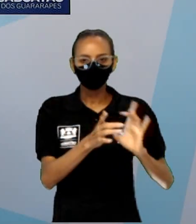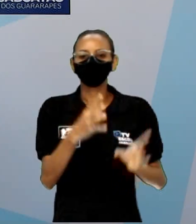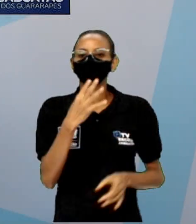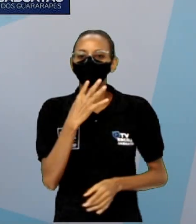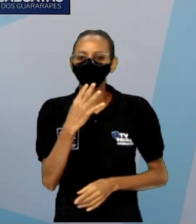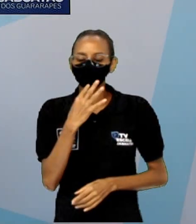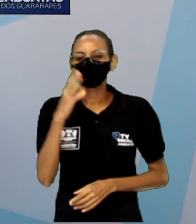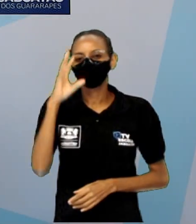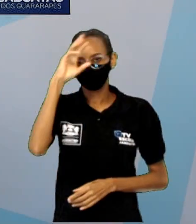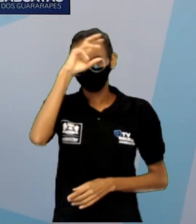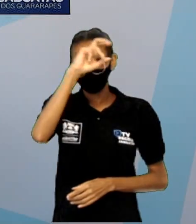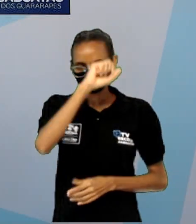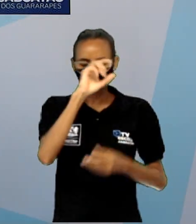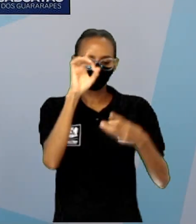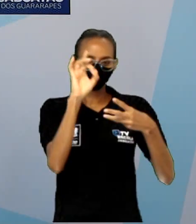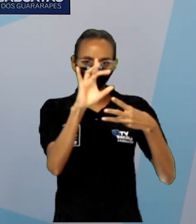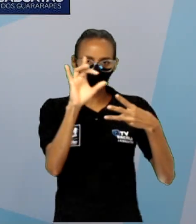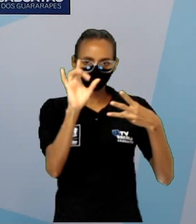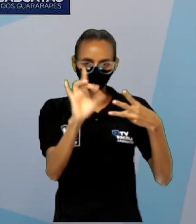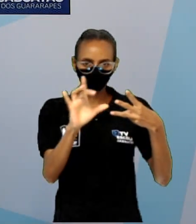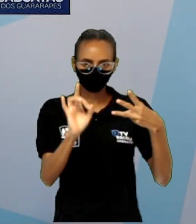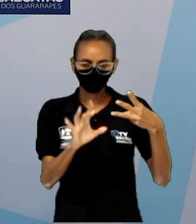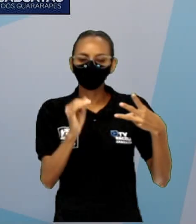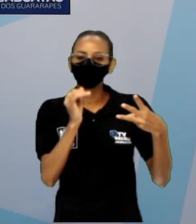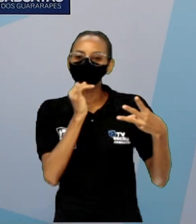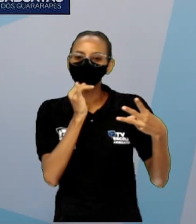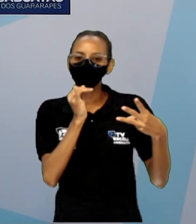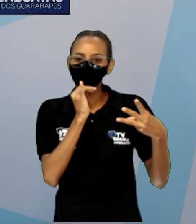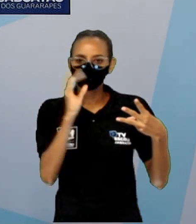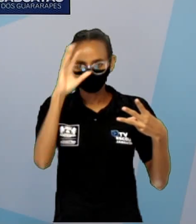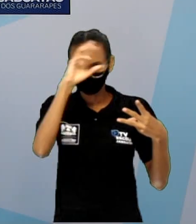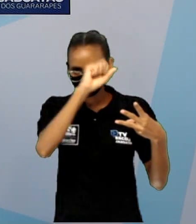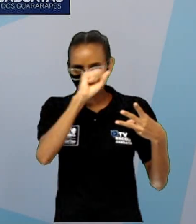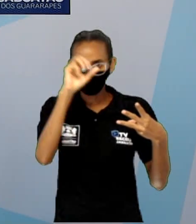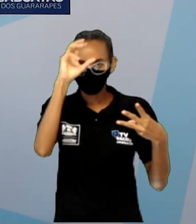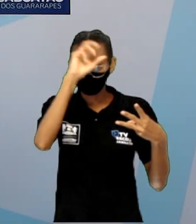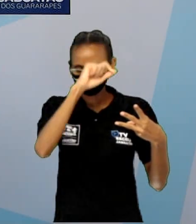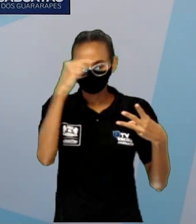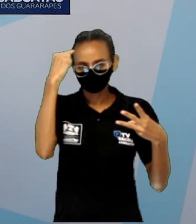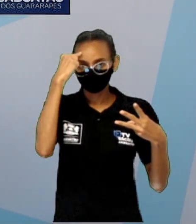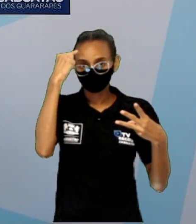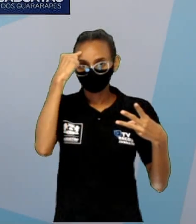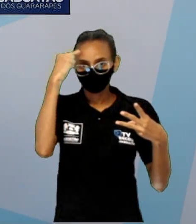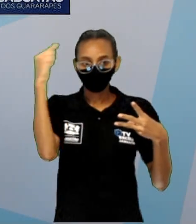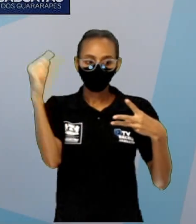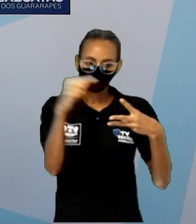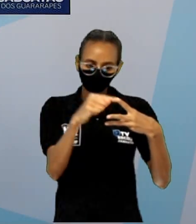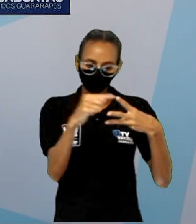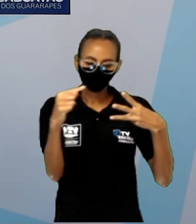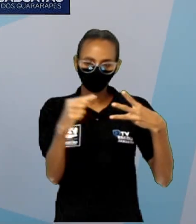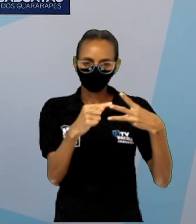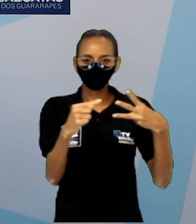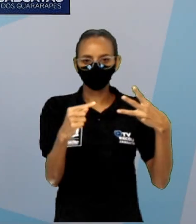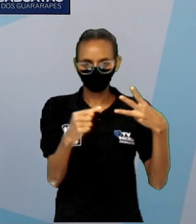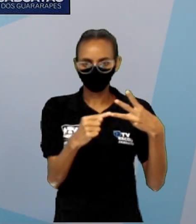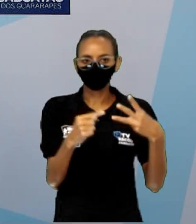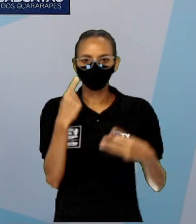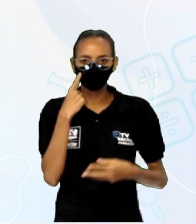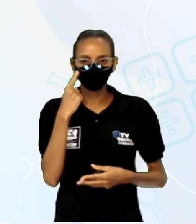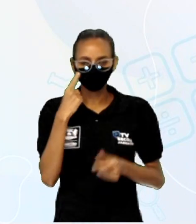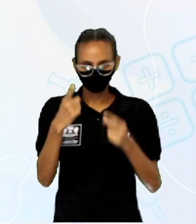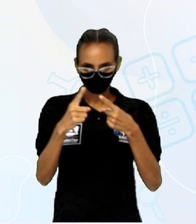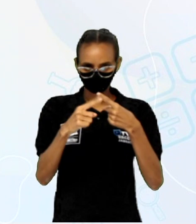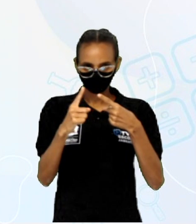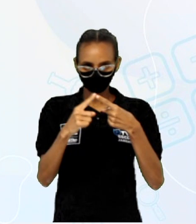uma dessas, a gente vai ter alguns exemplos para a gente poder conhecer e também ter ideia de como é que funciona esses esportes de marca. Vamos lá para o